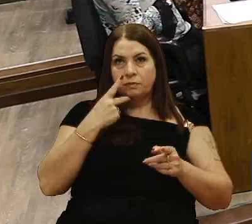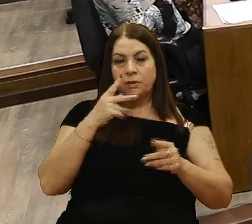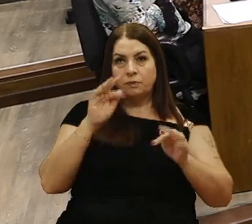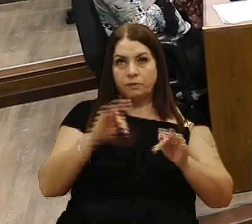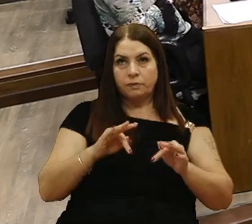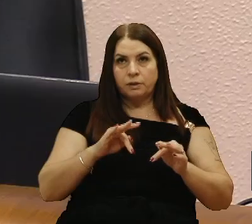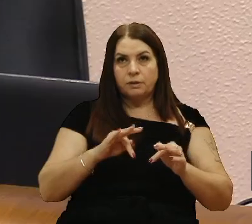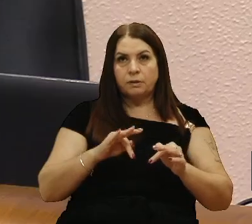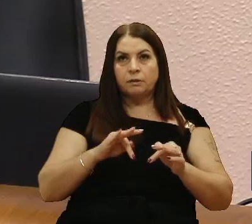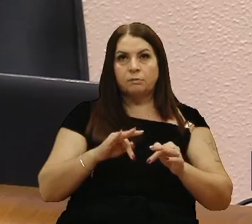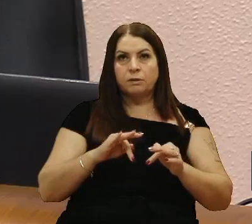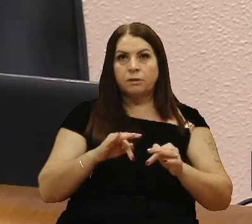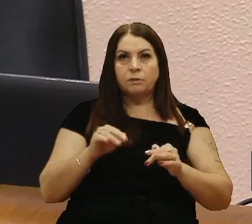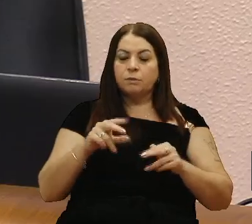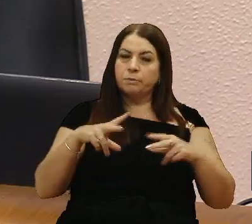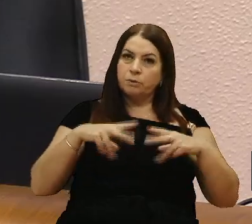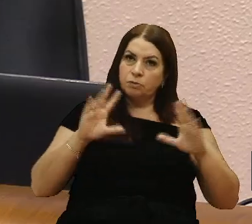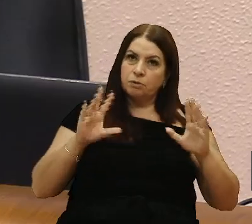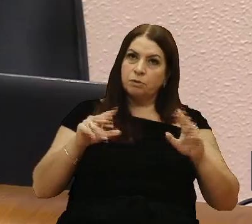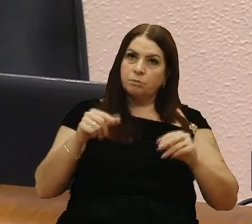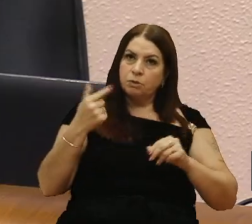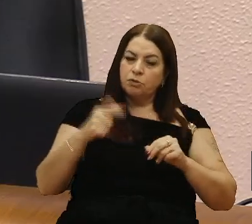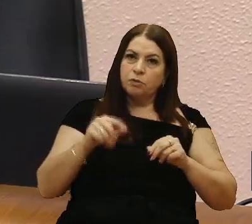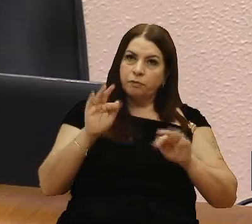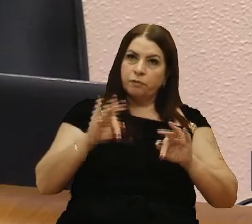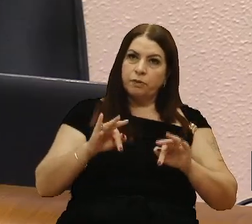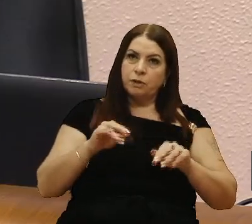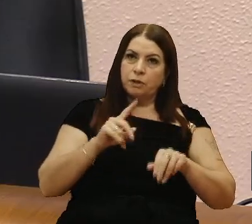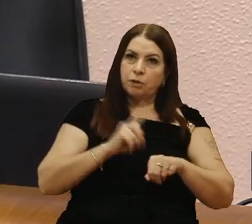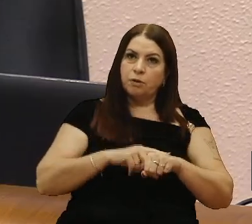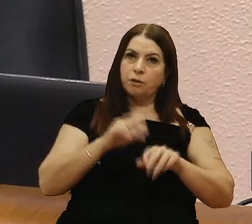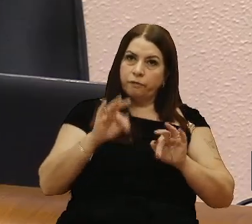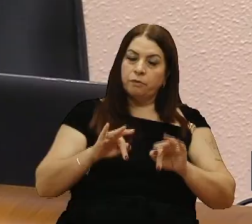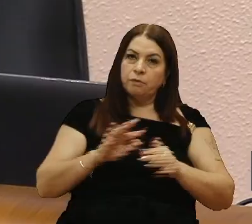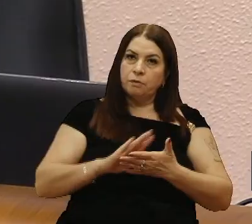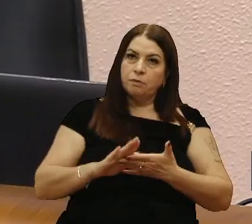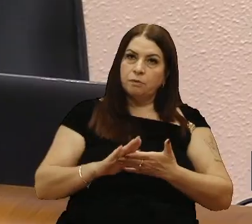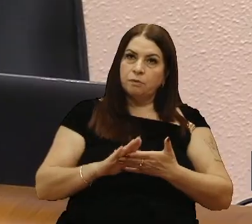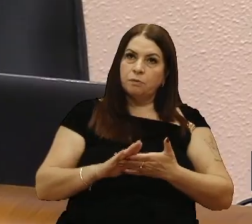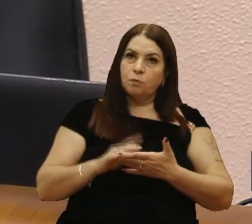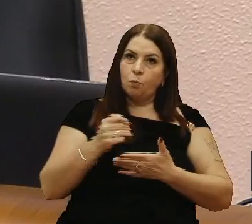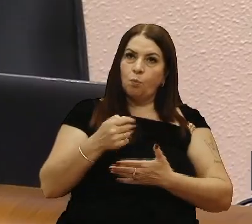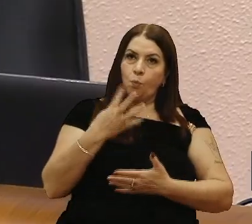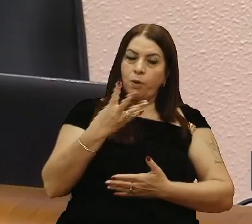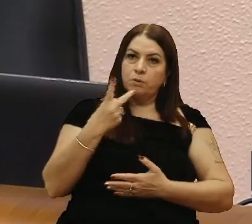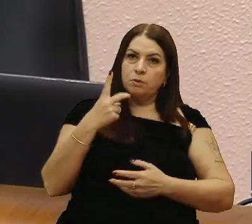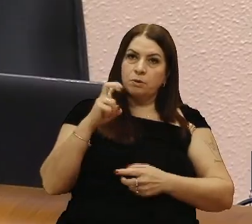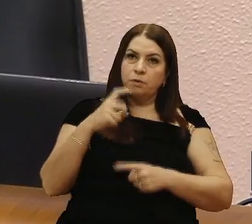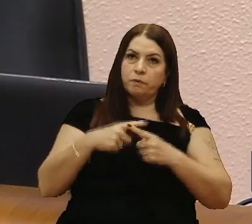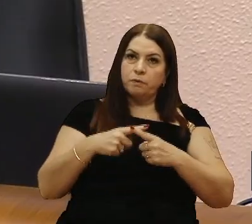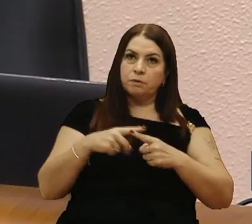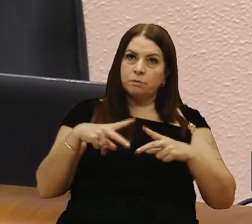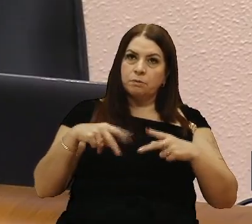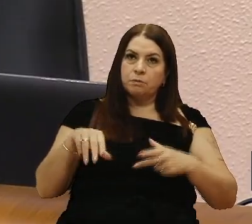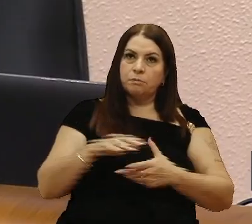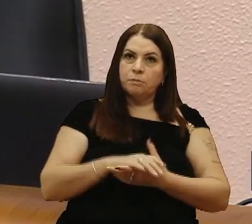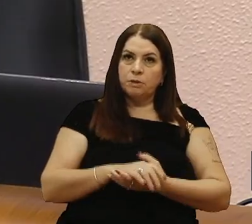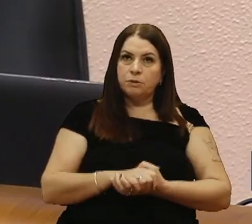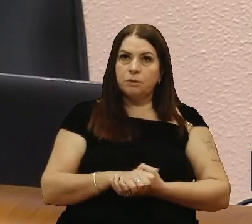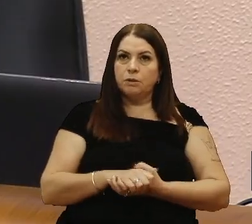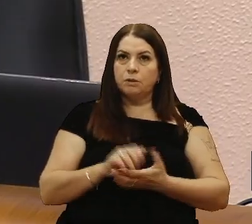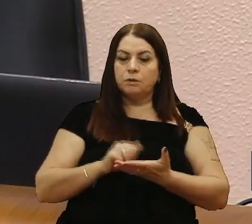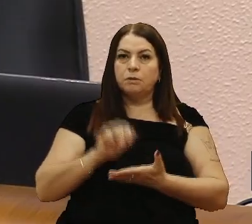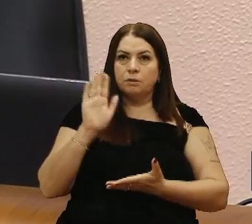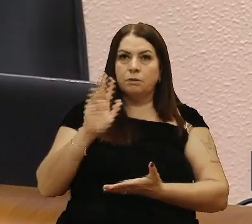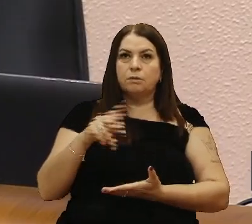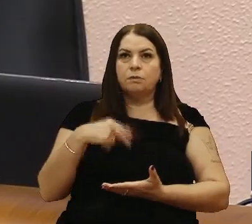encerrar, e para não ser pessoal, a próxima vez que eu encerrar e pedir na hora, eu vou encerrar, tá? Porque é umas 4, 5 vezes que eu fiz para não ser pessoal. Presidente, só uma questão de ordem.